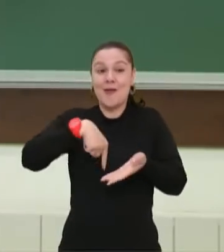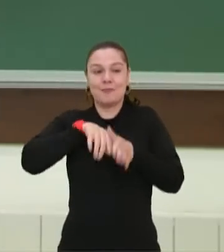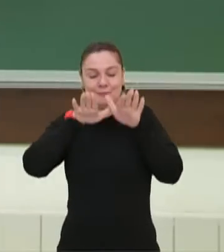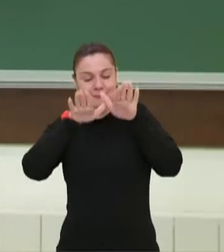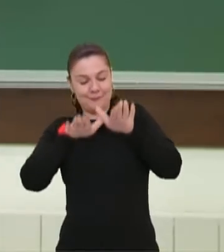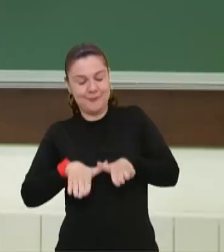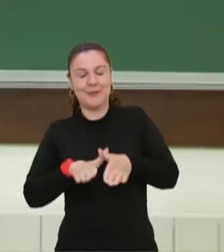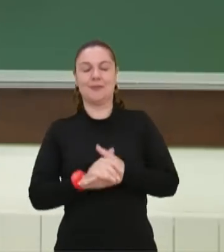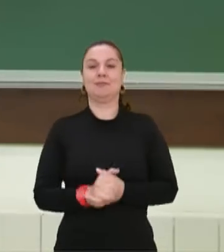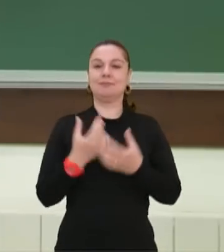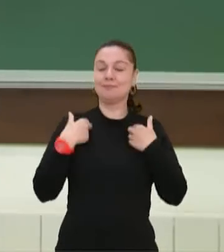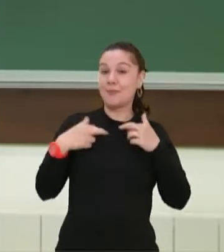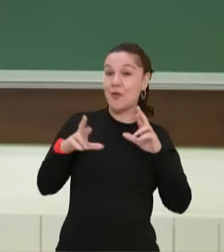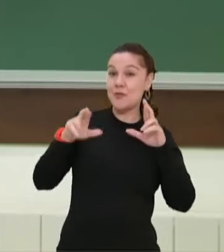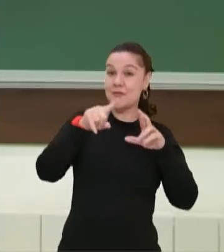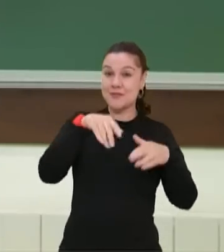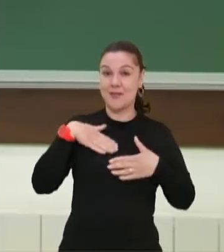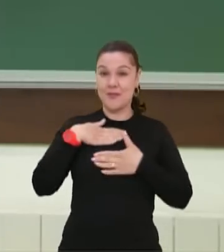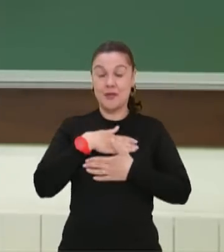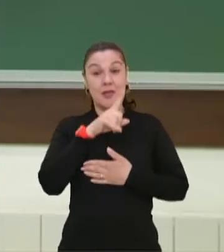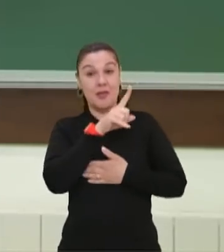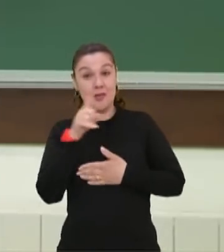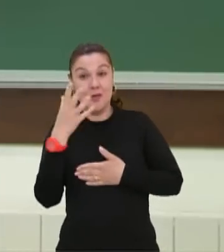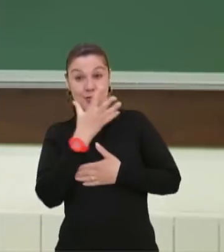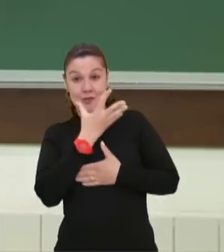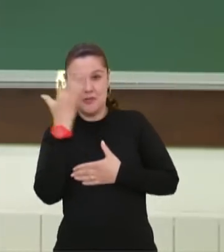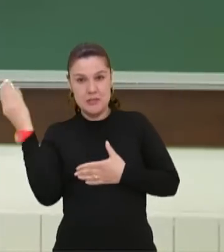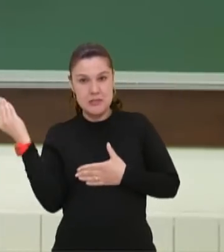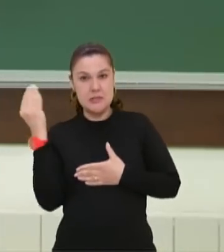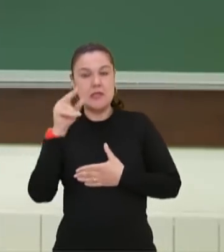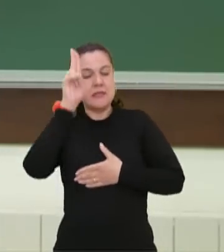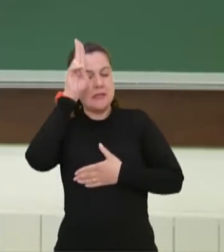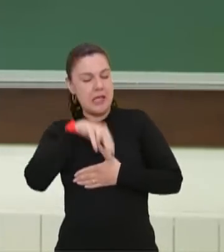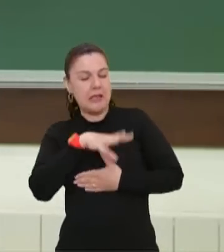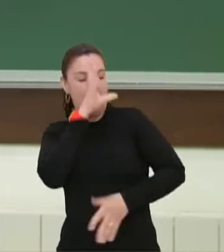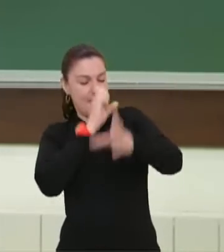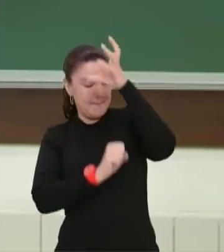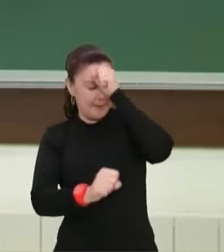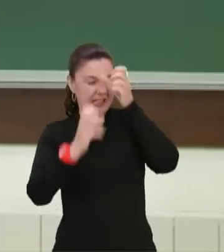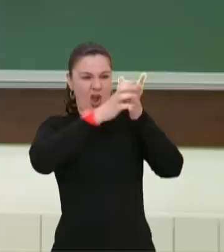por aqui. Espero que tenham gostado. Não esqueçam, gente, ninguém tira de vocês o